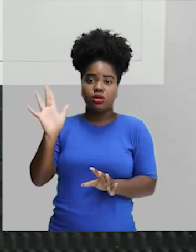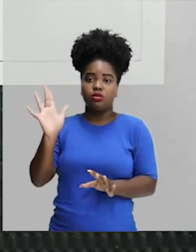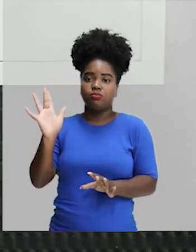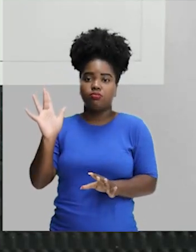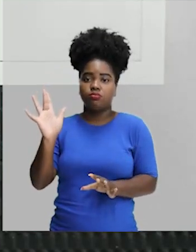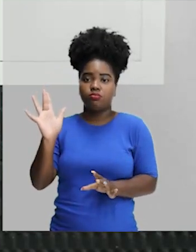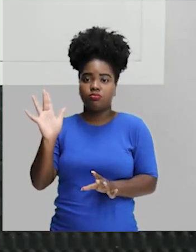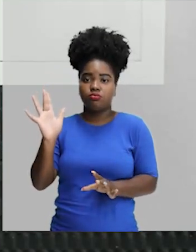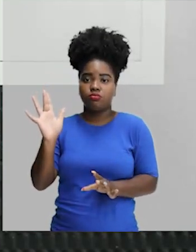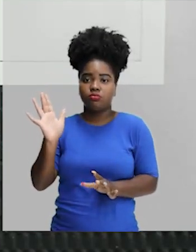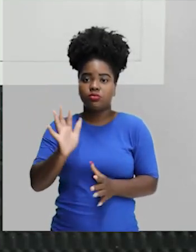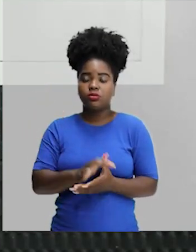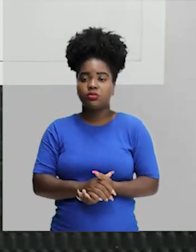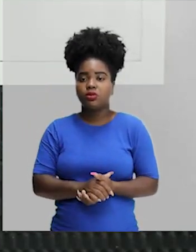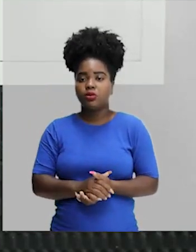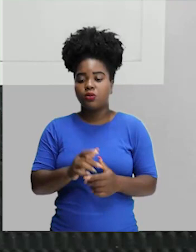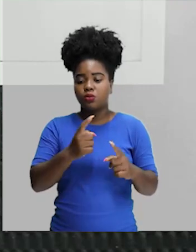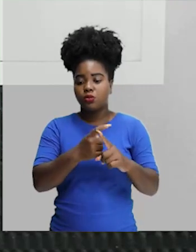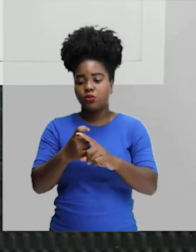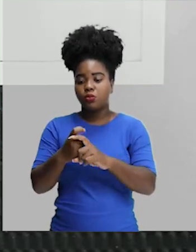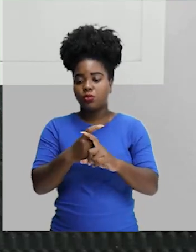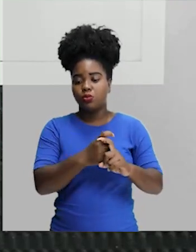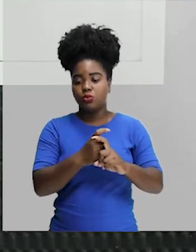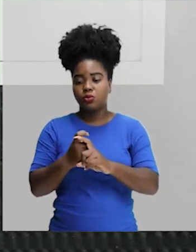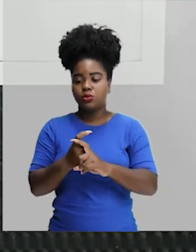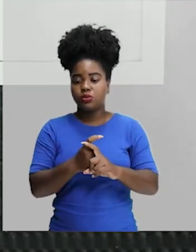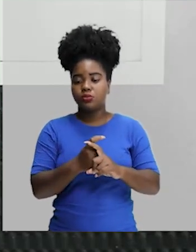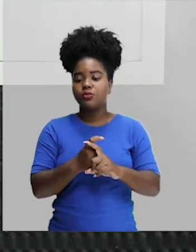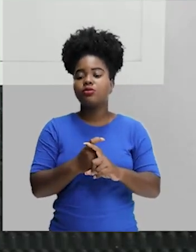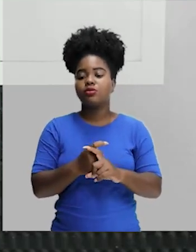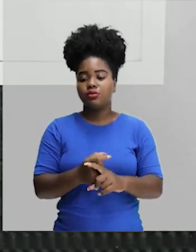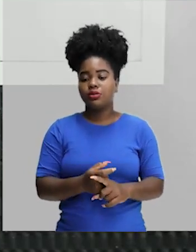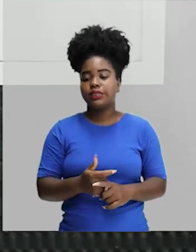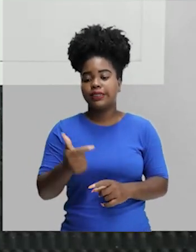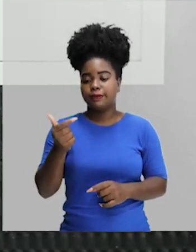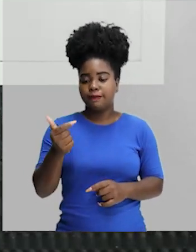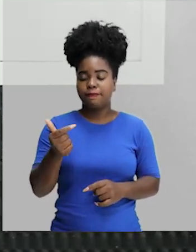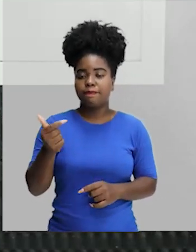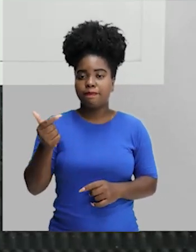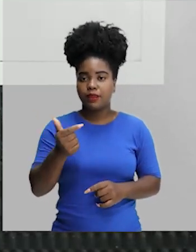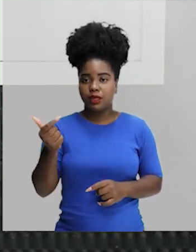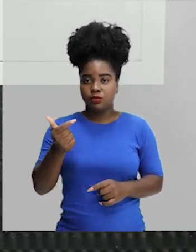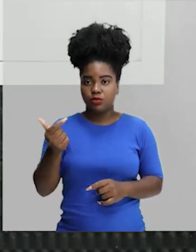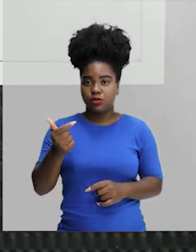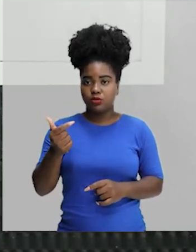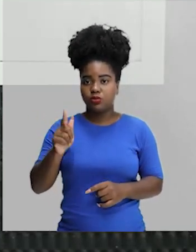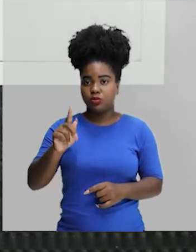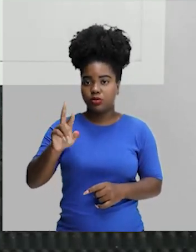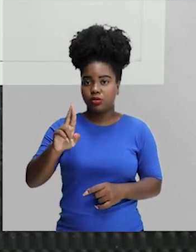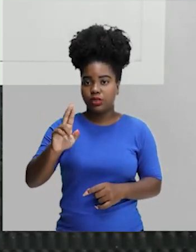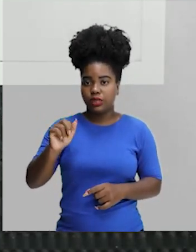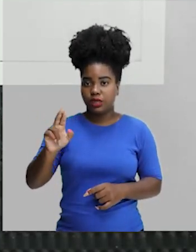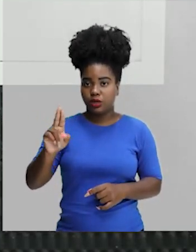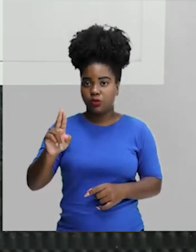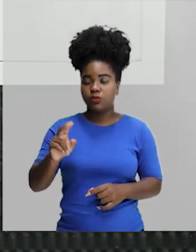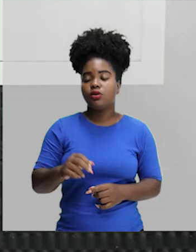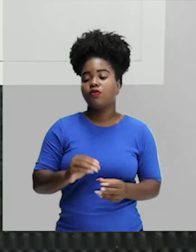Tá? Como esse polinômio aqui vai ser de grau 2, eu vou colocar aqui um ax mais